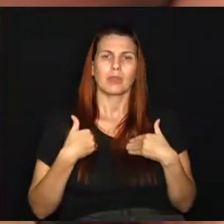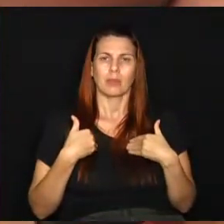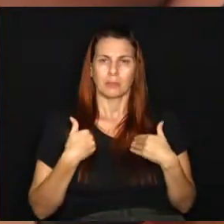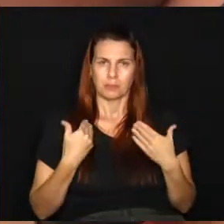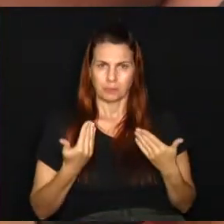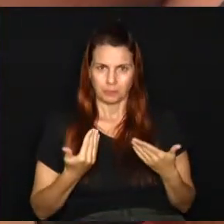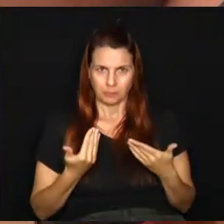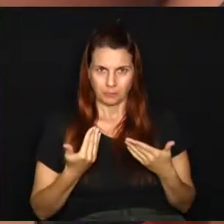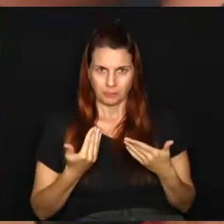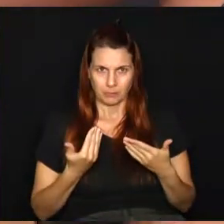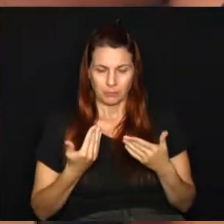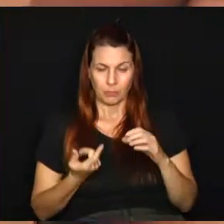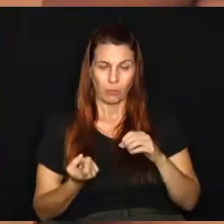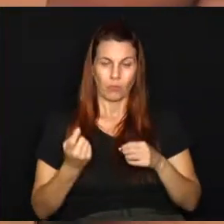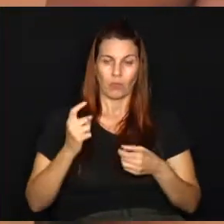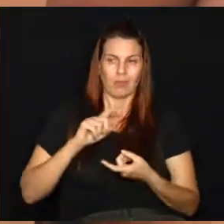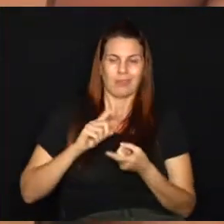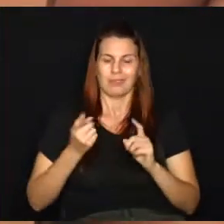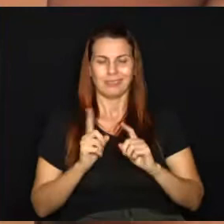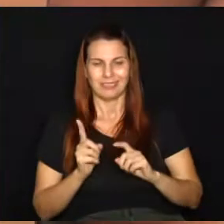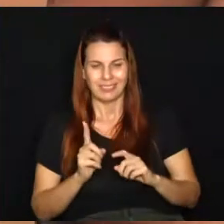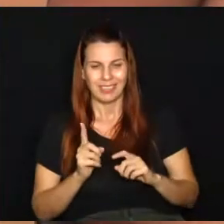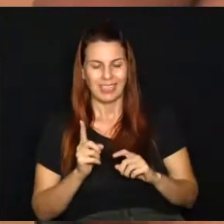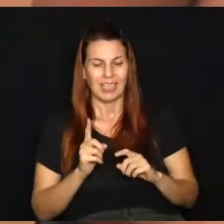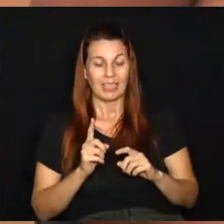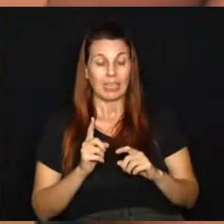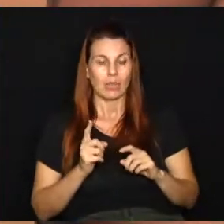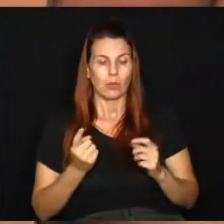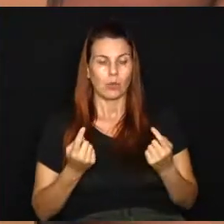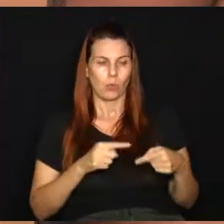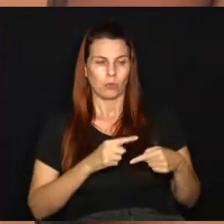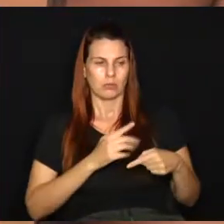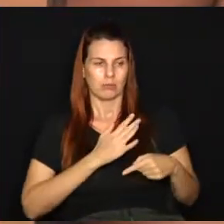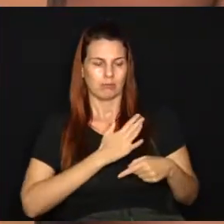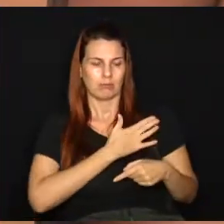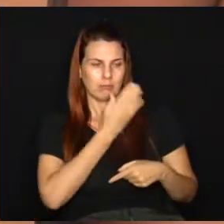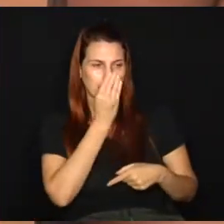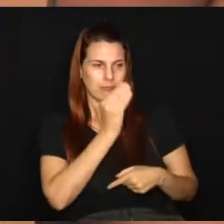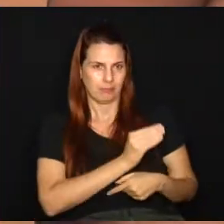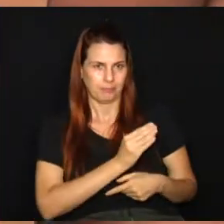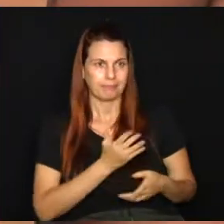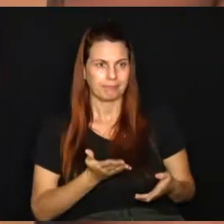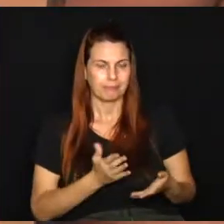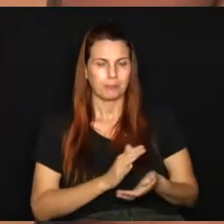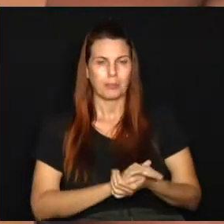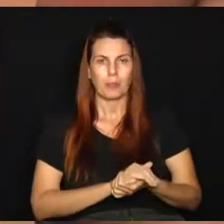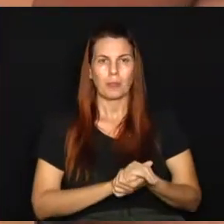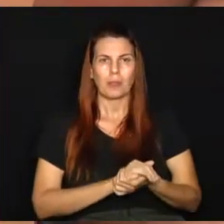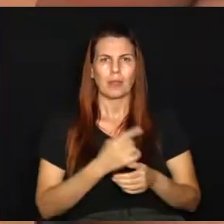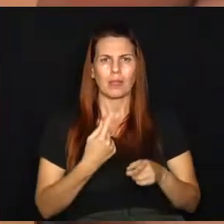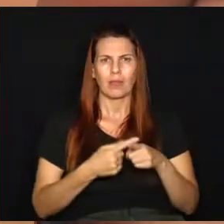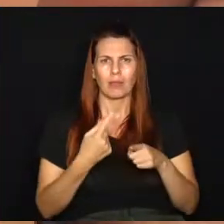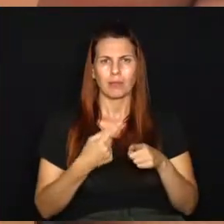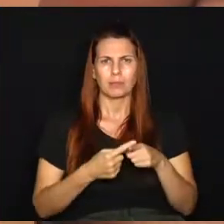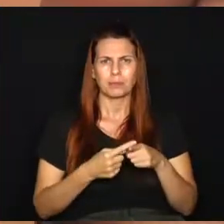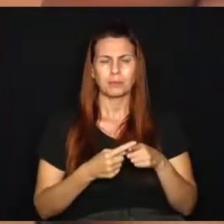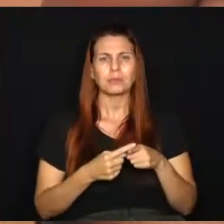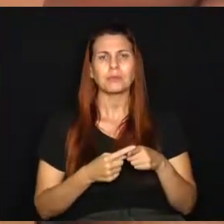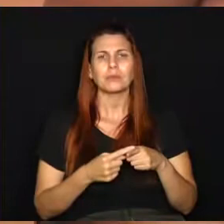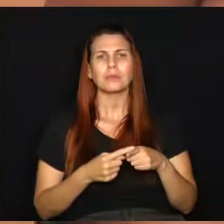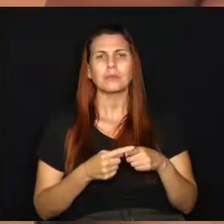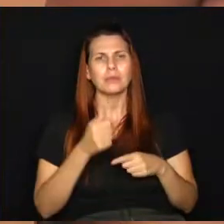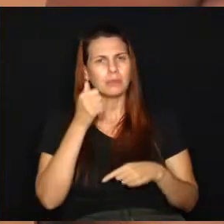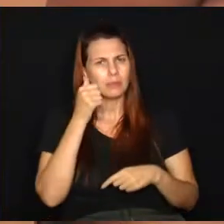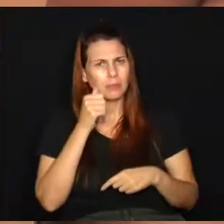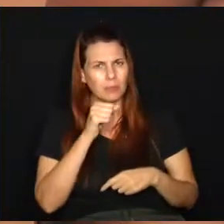de reversão não sexual, né, mas de reversão homofóbica, né, porque a gente tem muitas mães